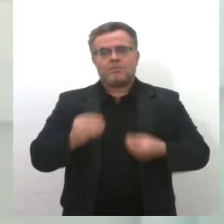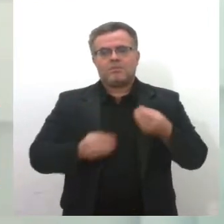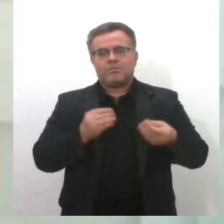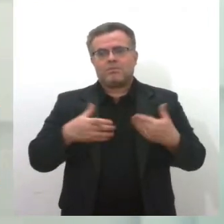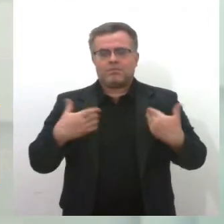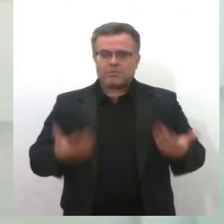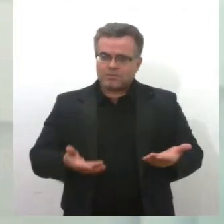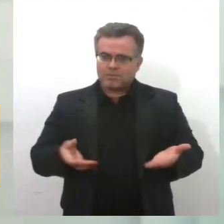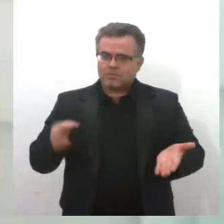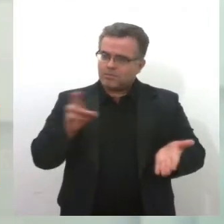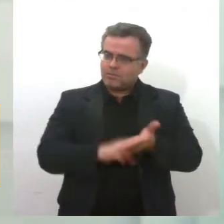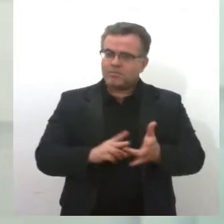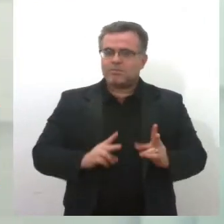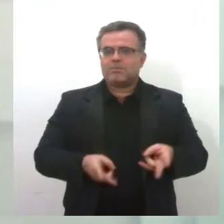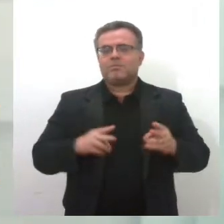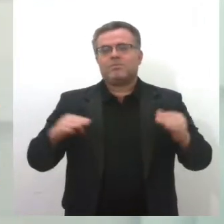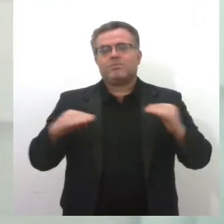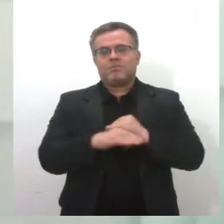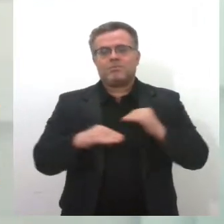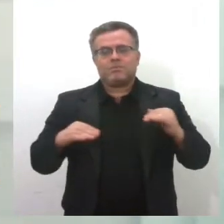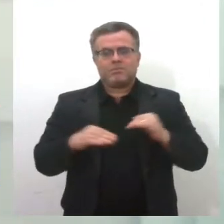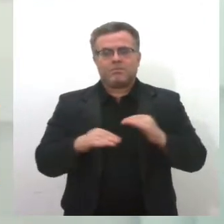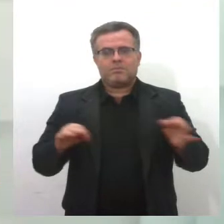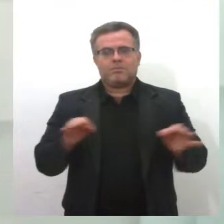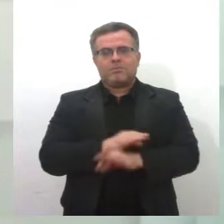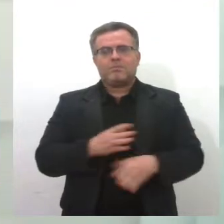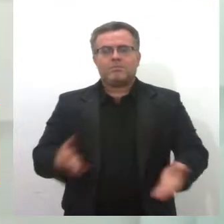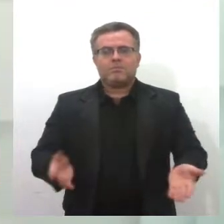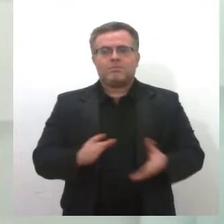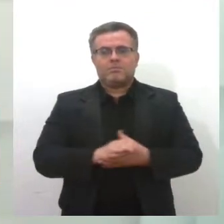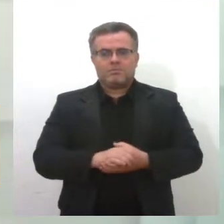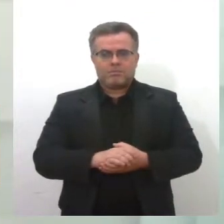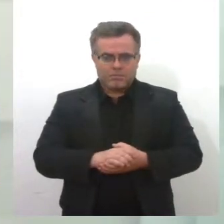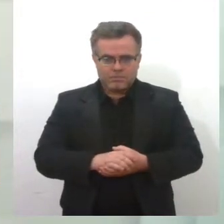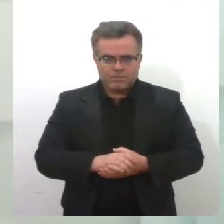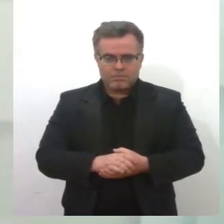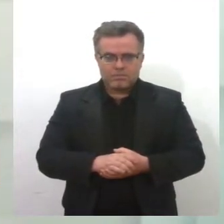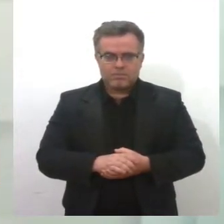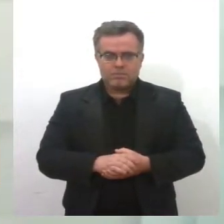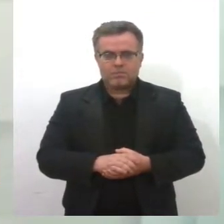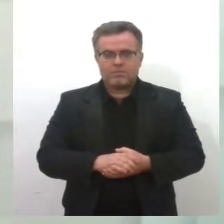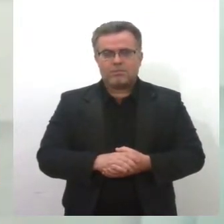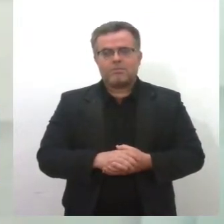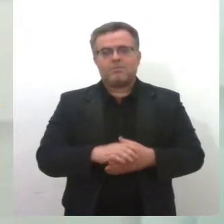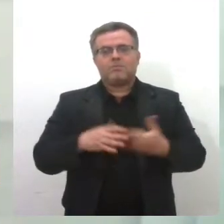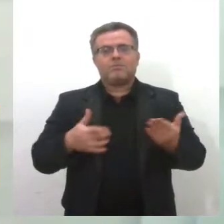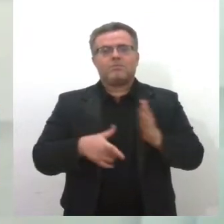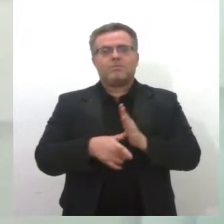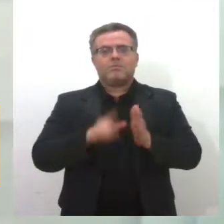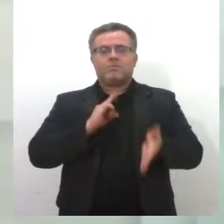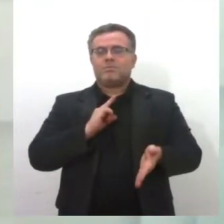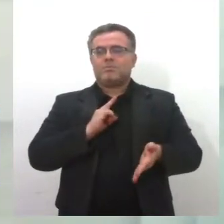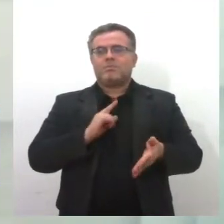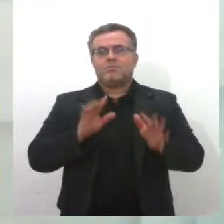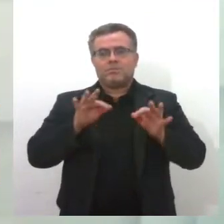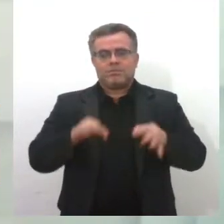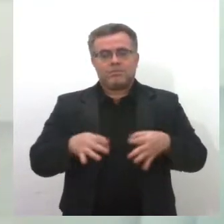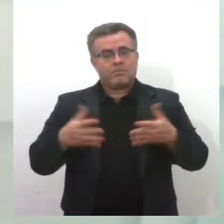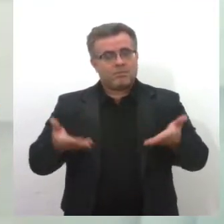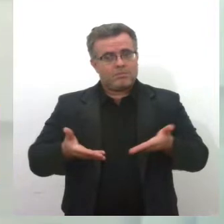que o nosso trânsito seja tranquilo, seja organizado, né, que são os agentes de trânsito. E antes de ir, eu gostaria de informar que a